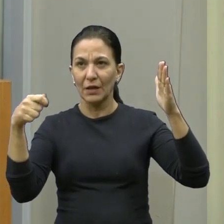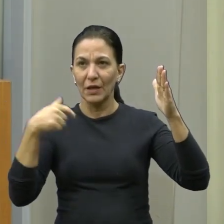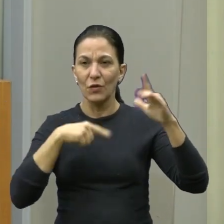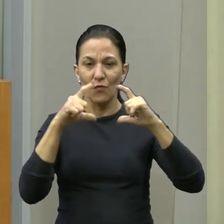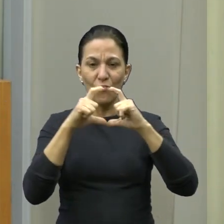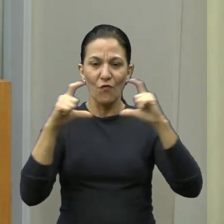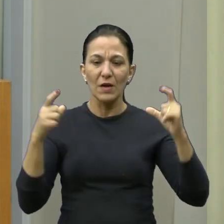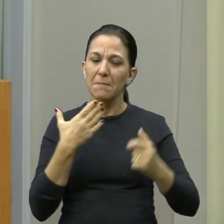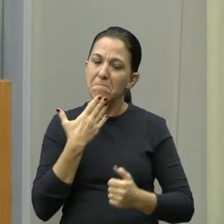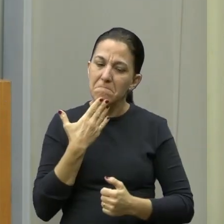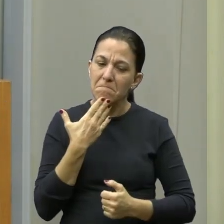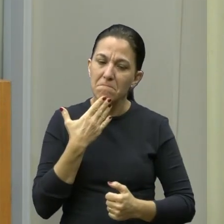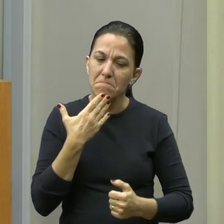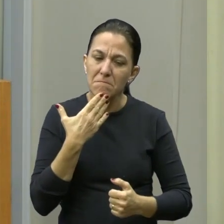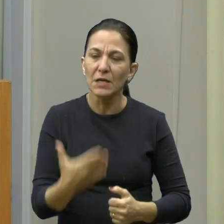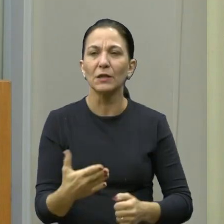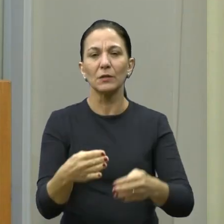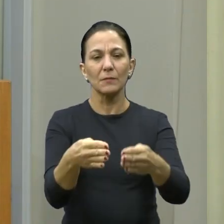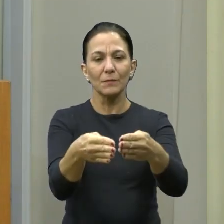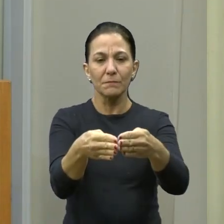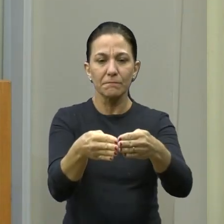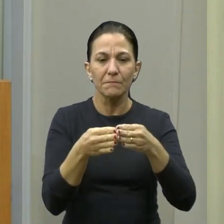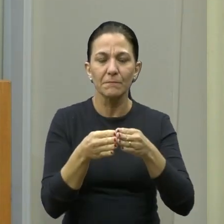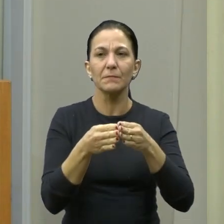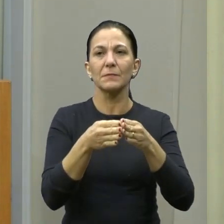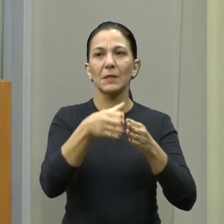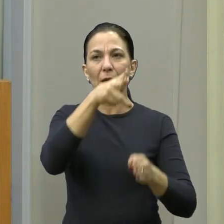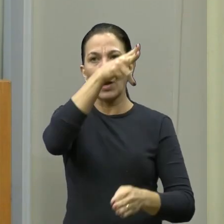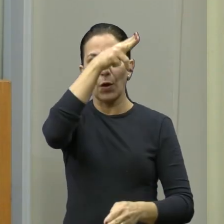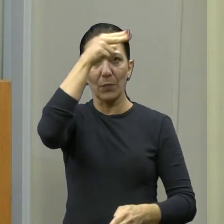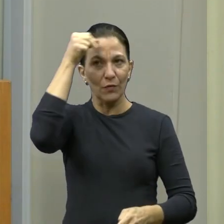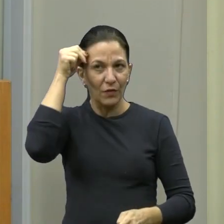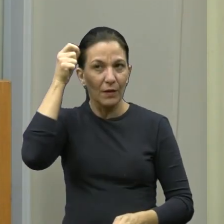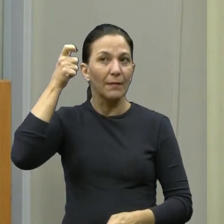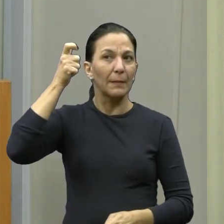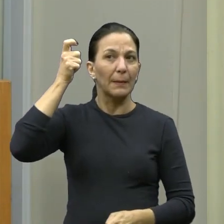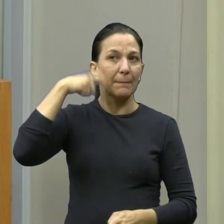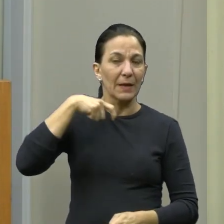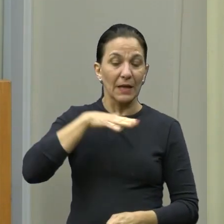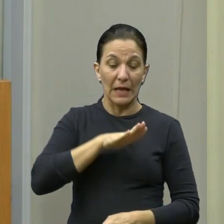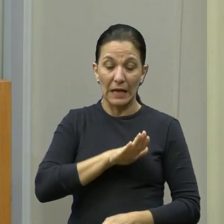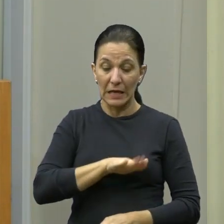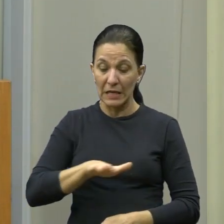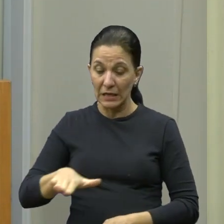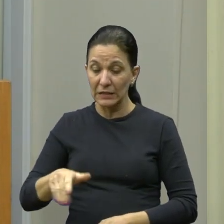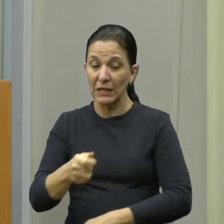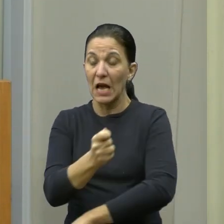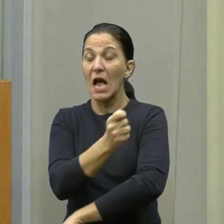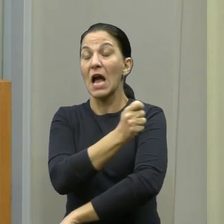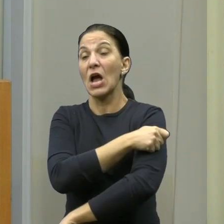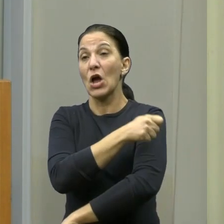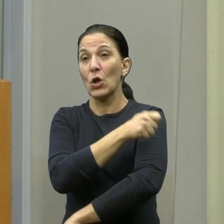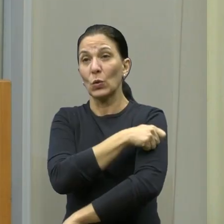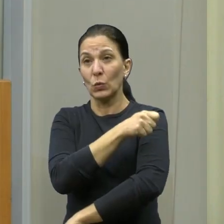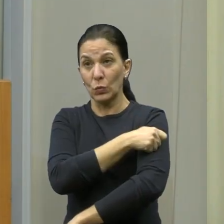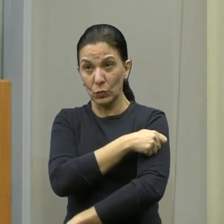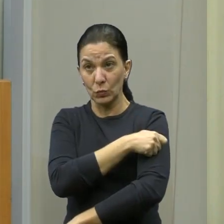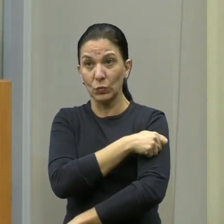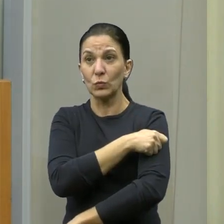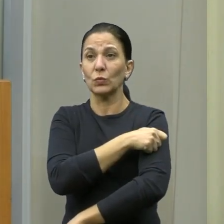frase como um apelo ao prefeito Lapena. Essas crianças, esses alunos,